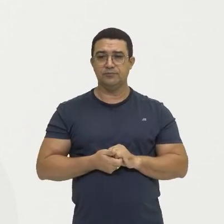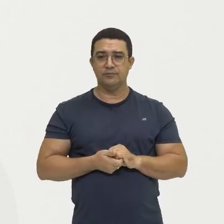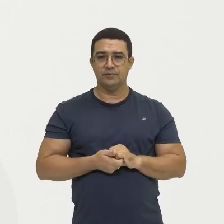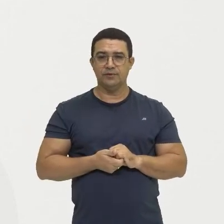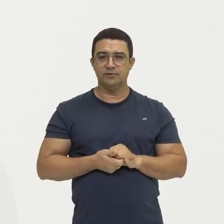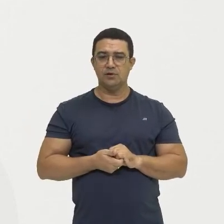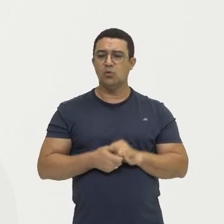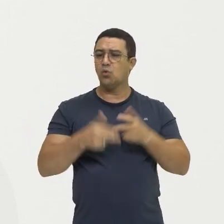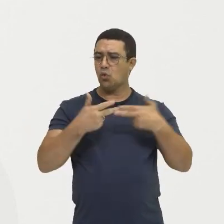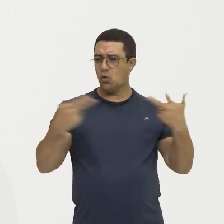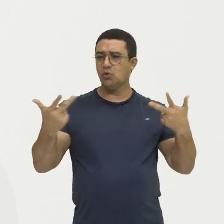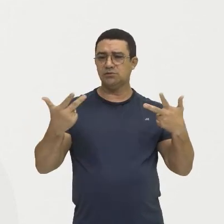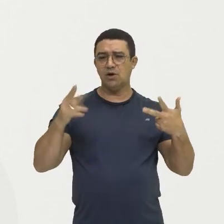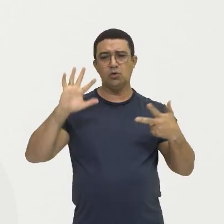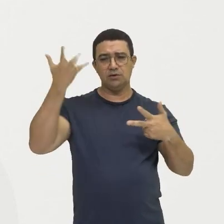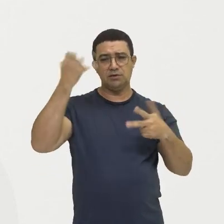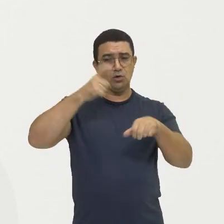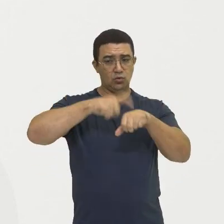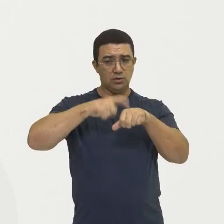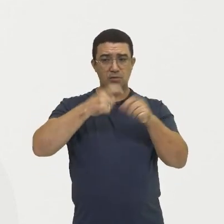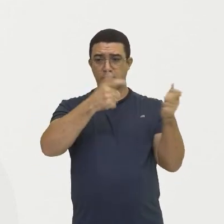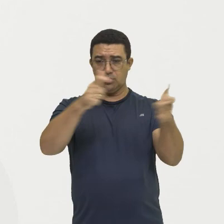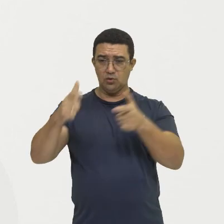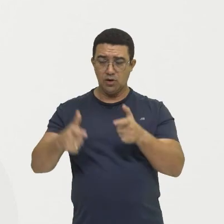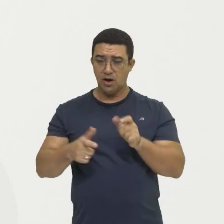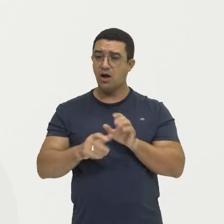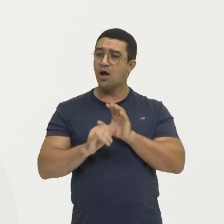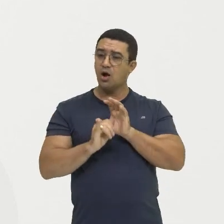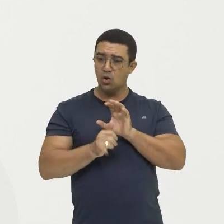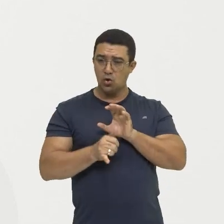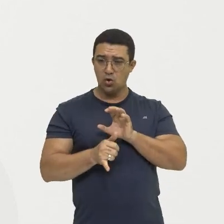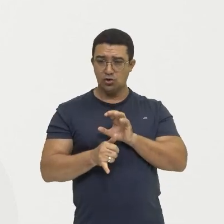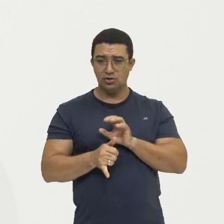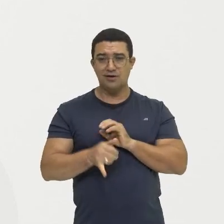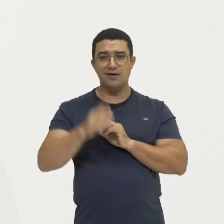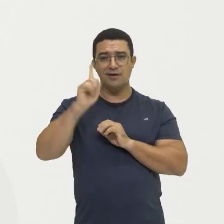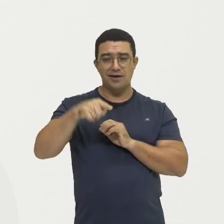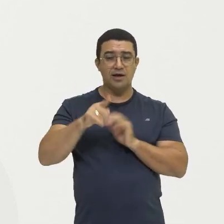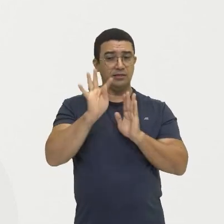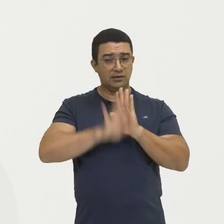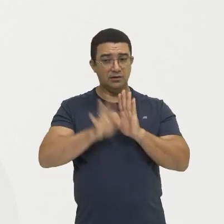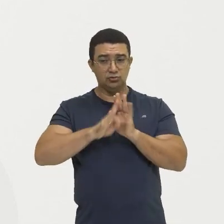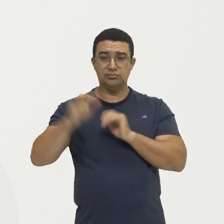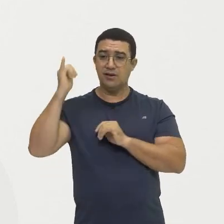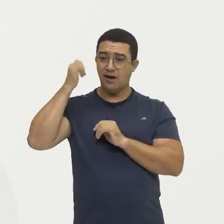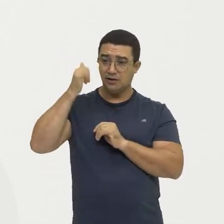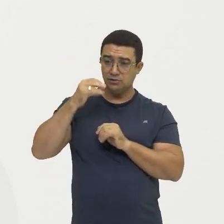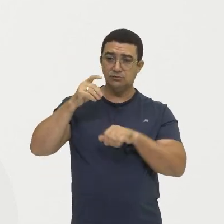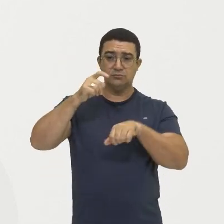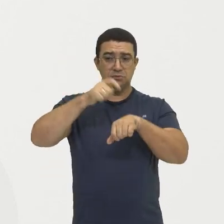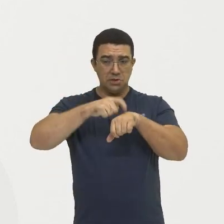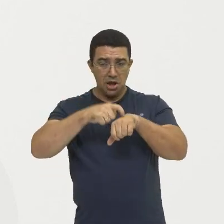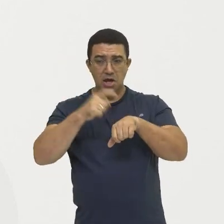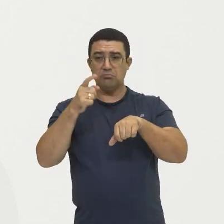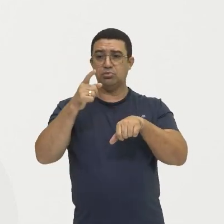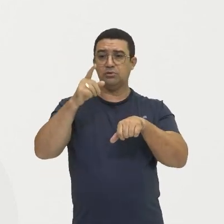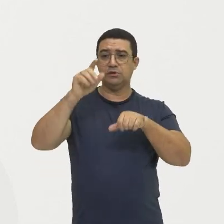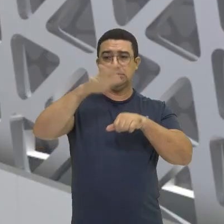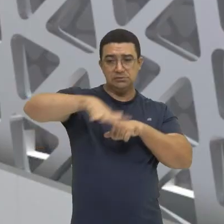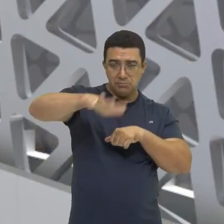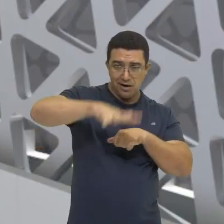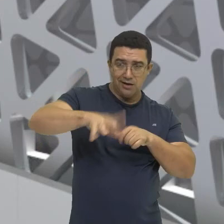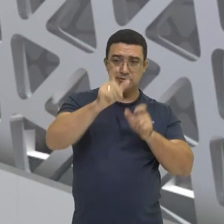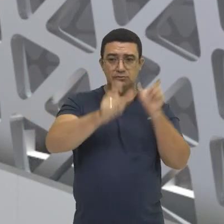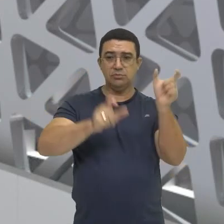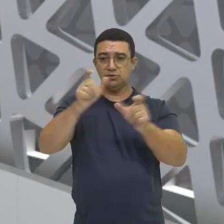daquele tempo e lugar. Então, a crônica, ele é um texto narrativo, ele também vai ter tempo, ele vai ter espaço, ele vai ter